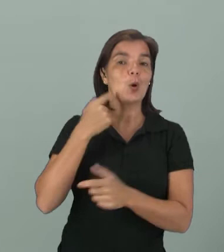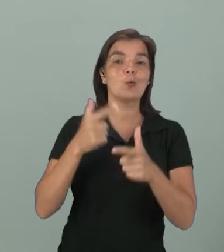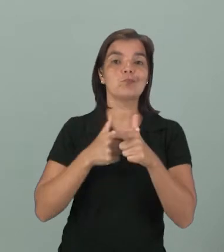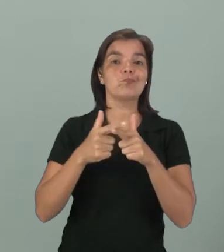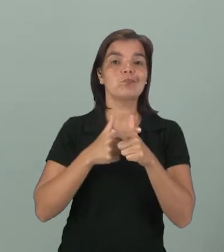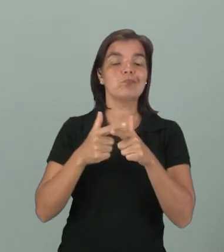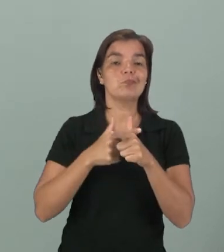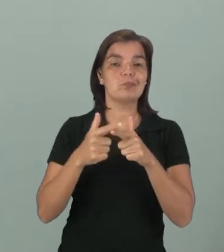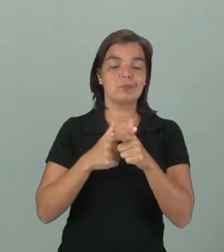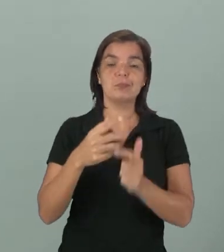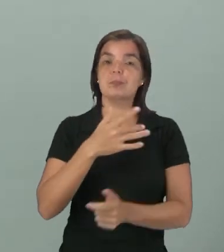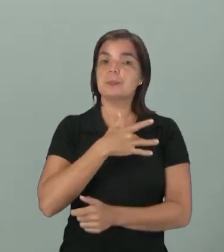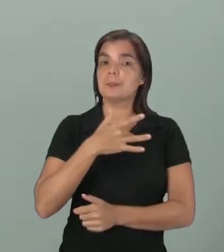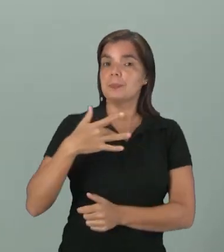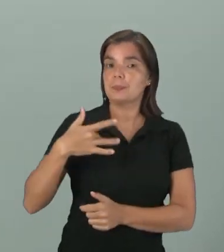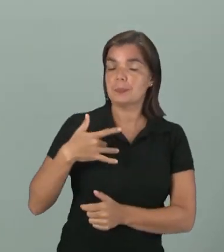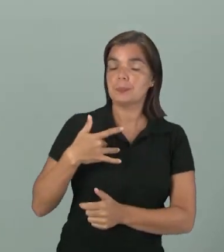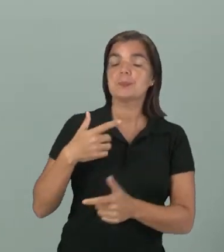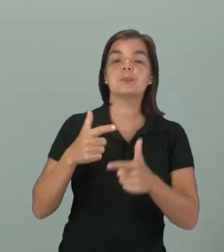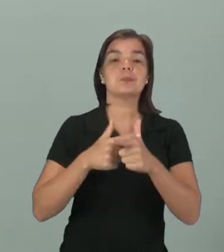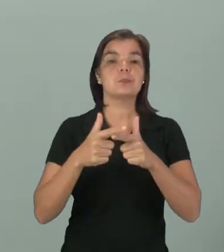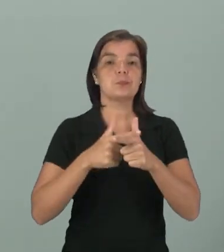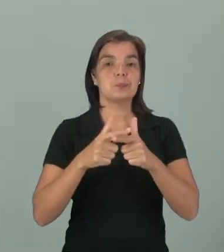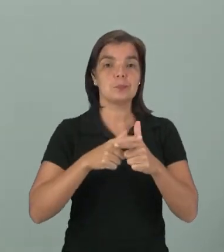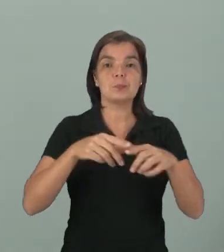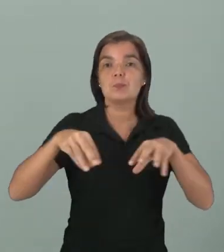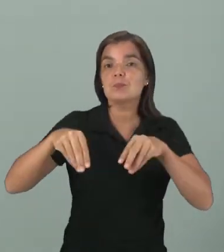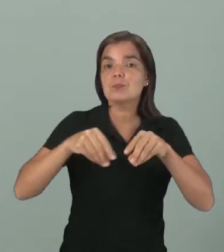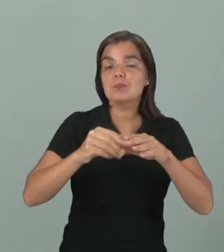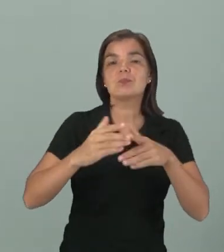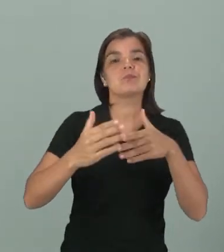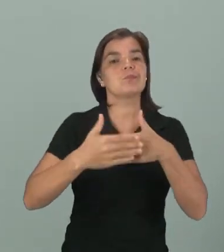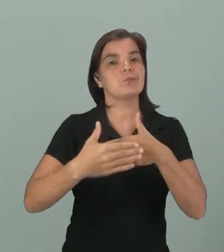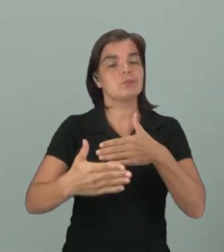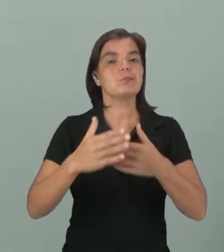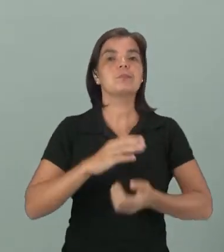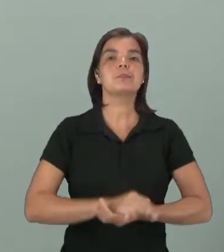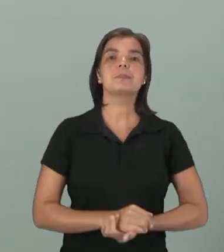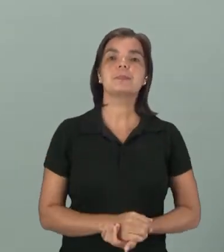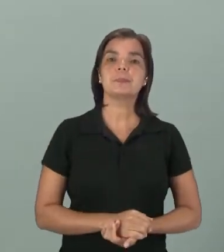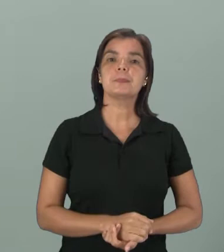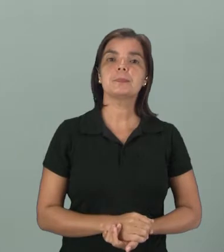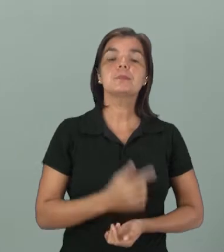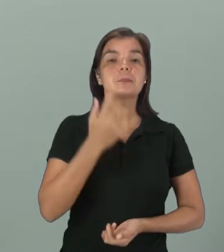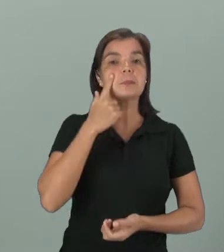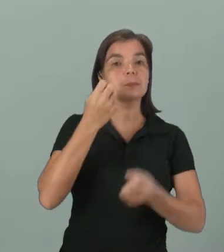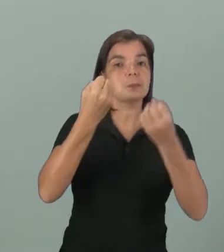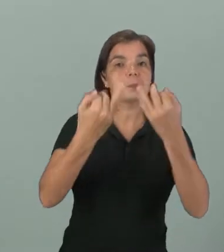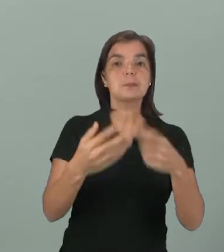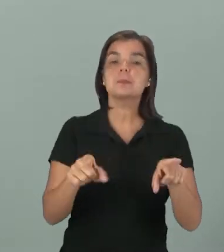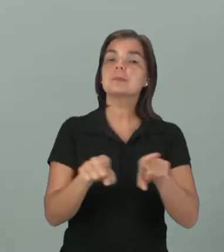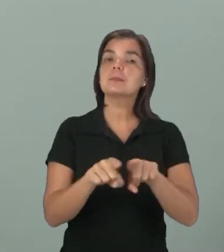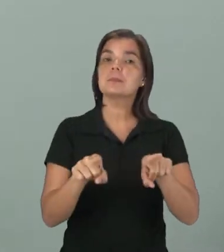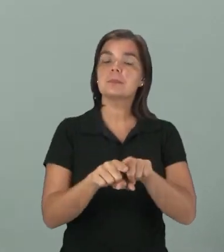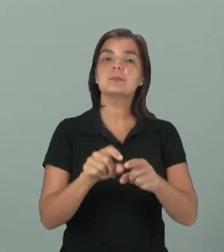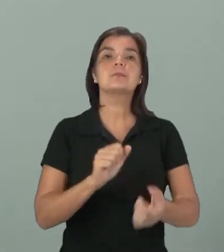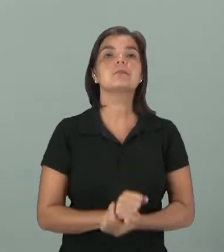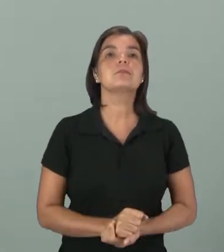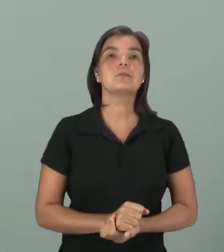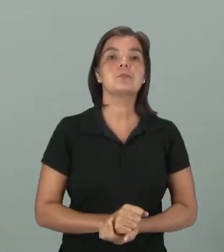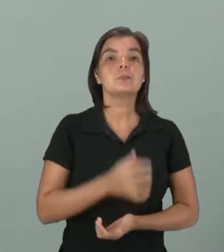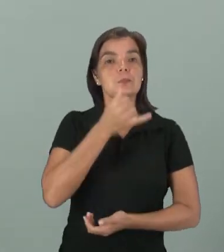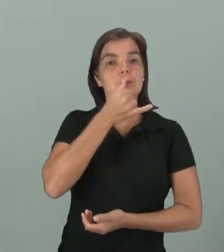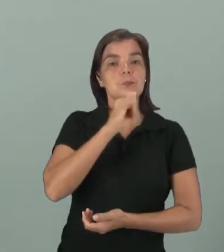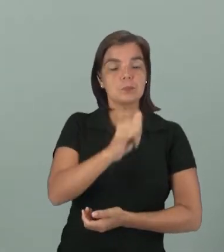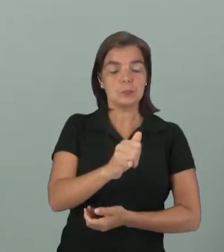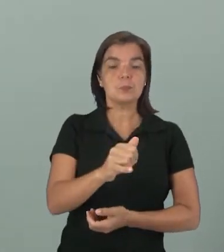alguns problemas até mesmo de saúde, causar problemas no solo e assim por diante. Quando a gente fala dessas fontes de